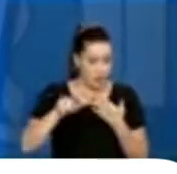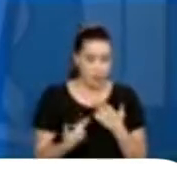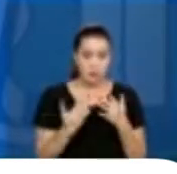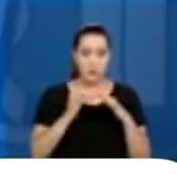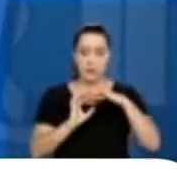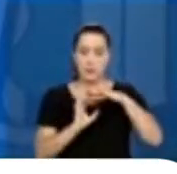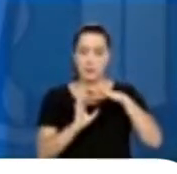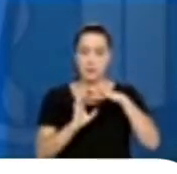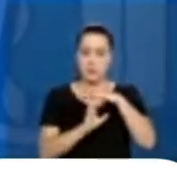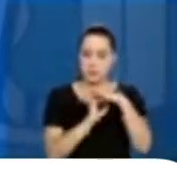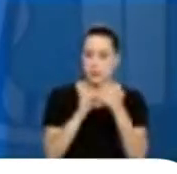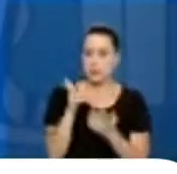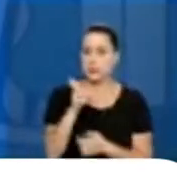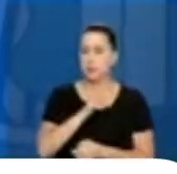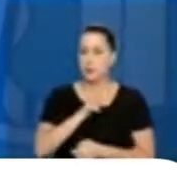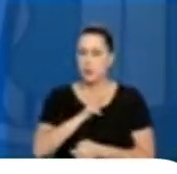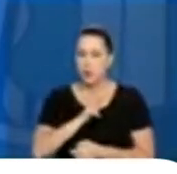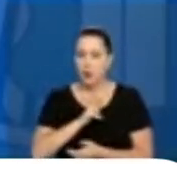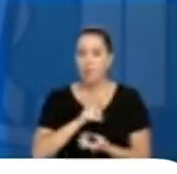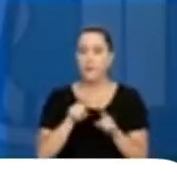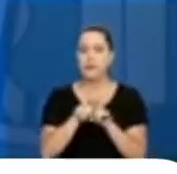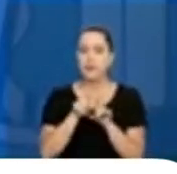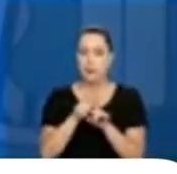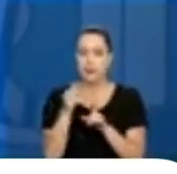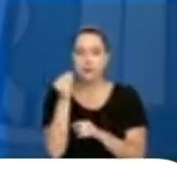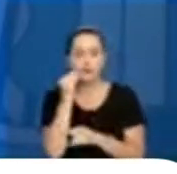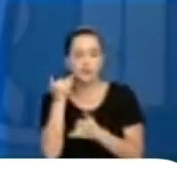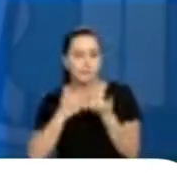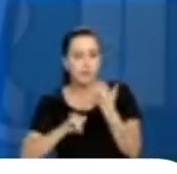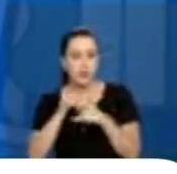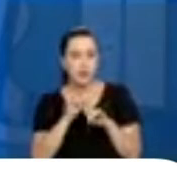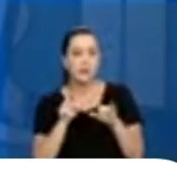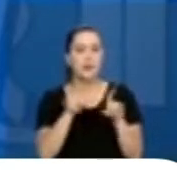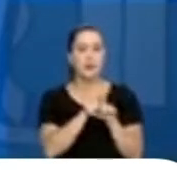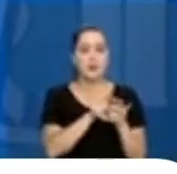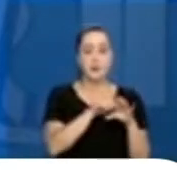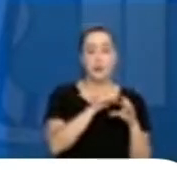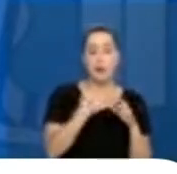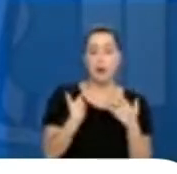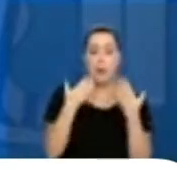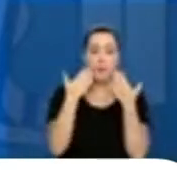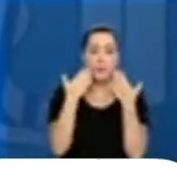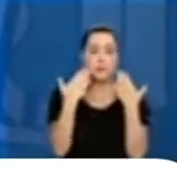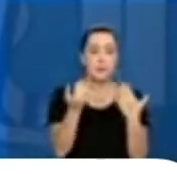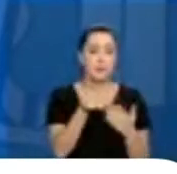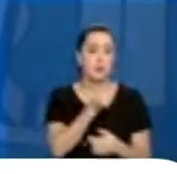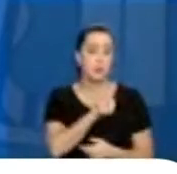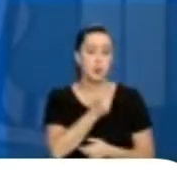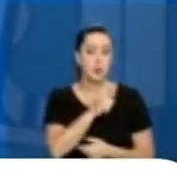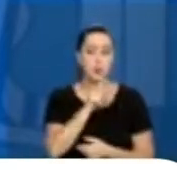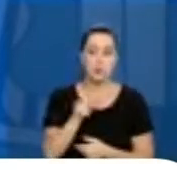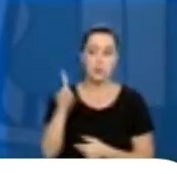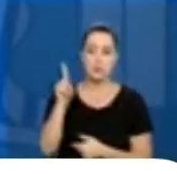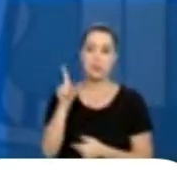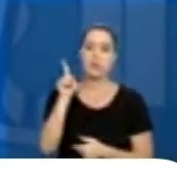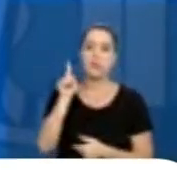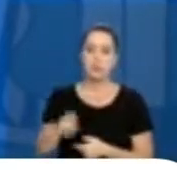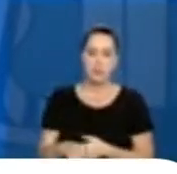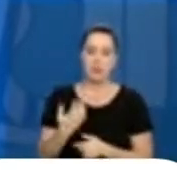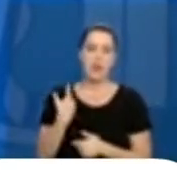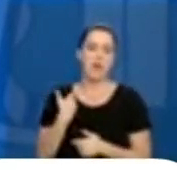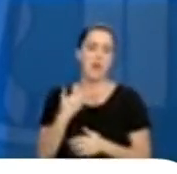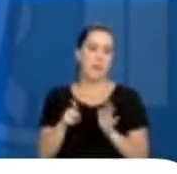redes privadas, cada uma delas tem em torno de 40 mil testes já realizados. Então, o número de testes que a gente está fazendo é muito